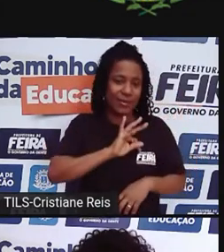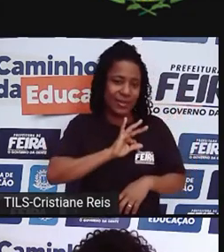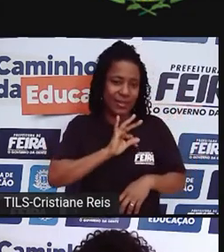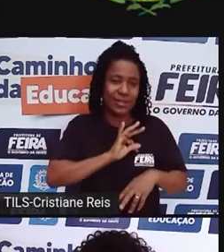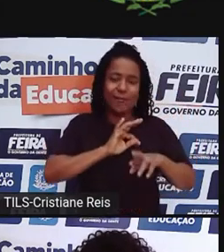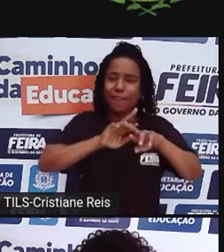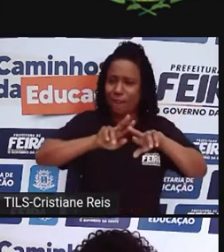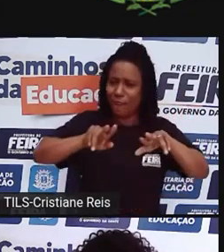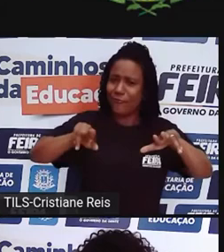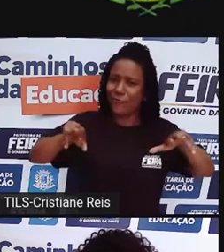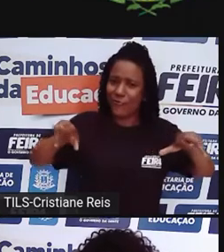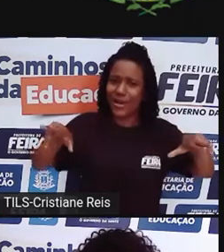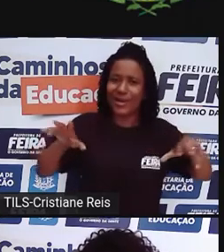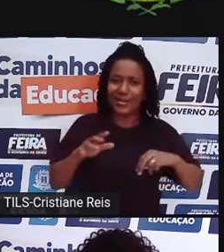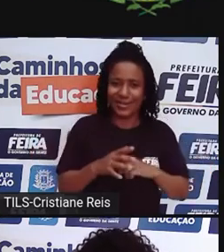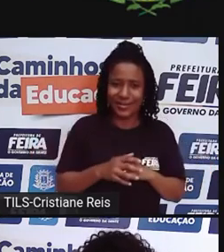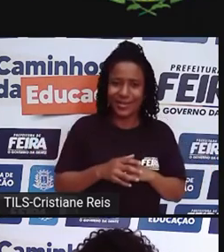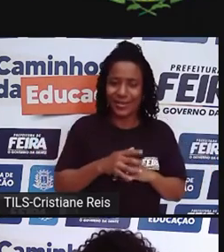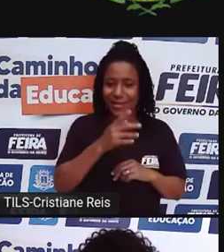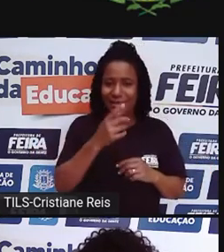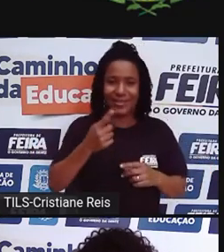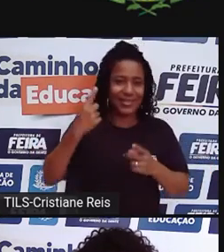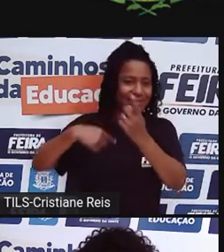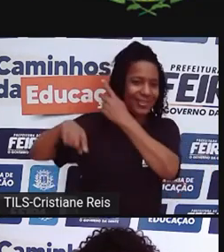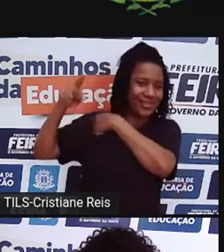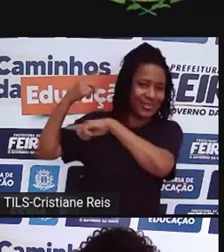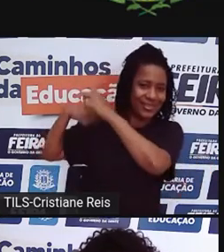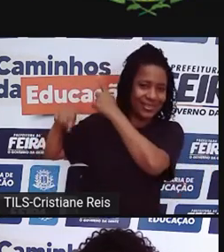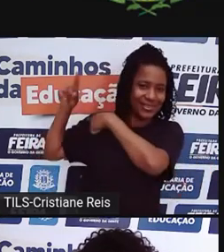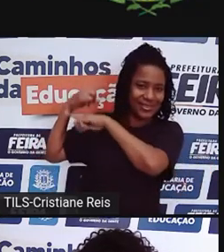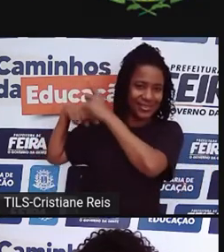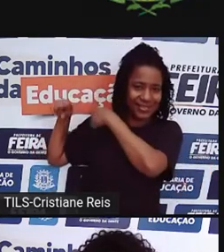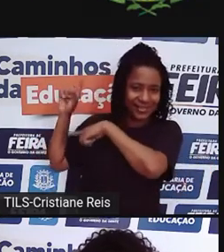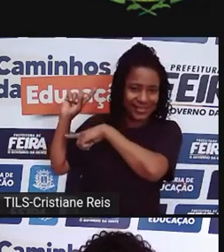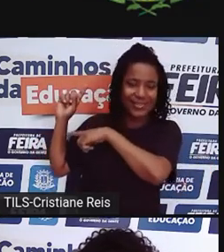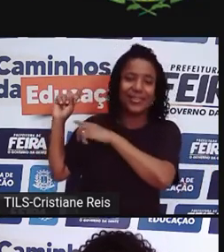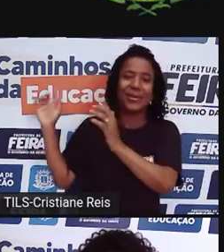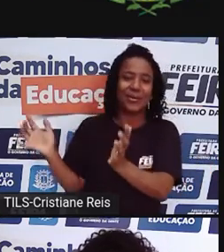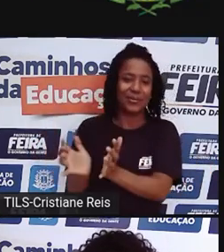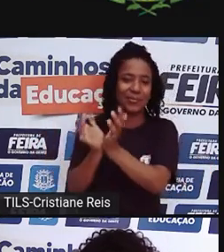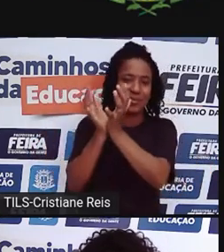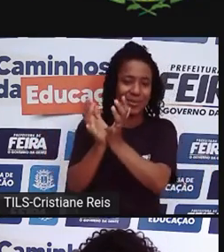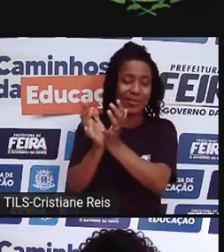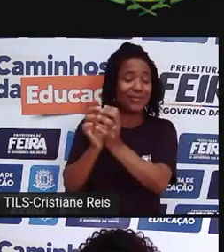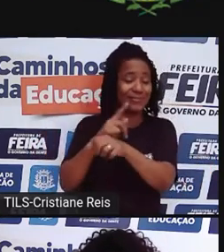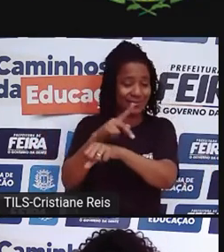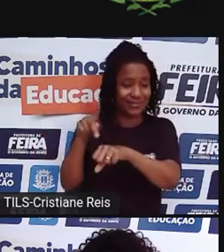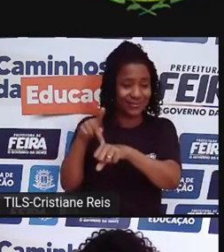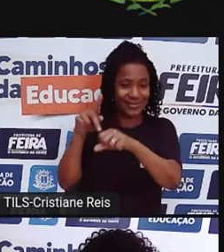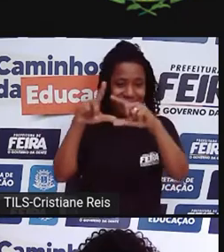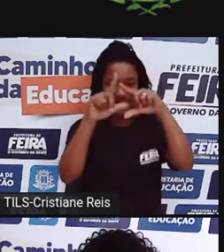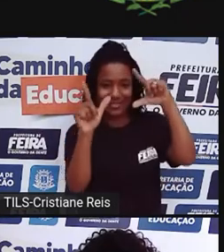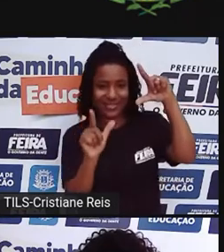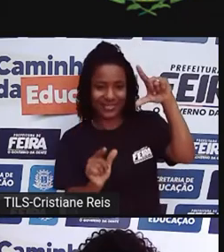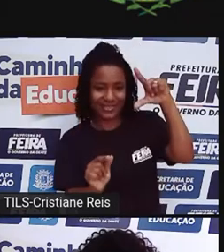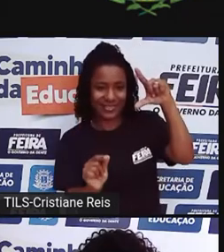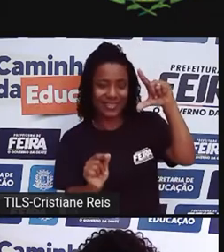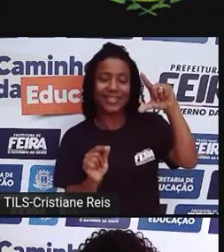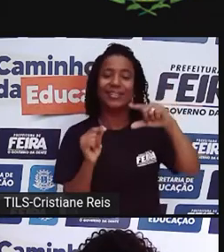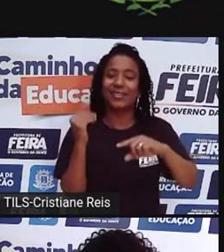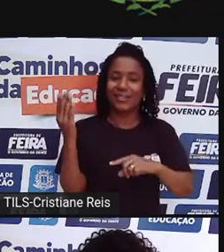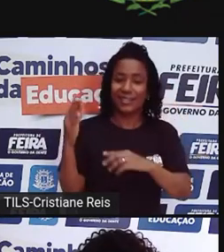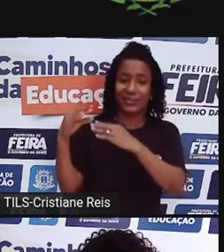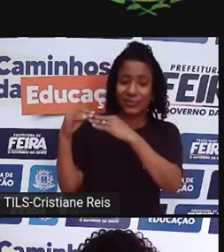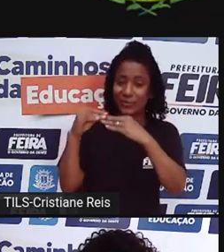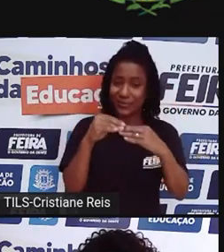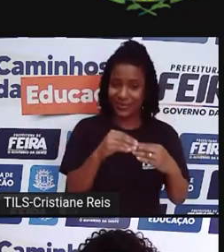são muito, assim, vem lá dos nossos povos africanos que chegaram aqui no Brasil, que trouxeram essa cultura,